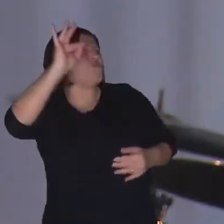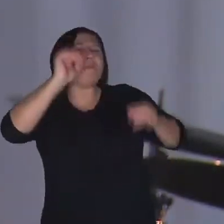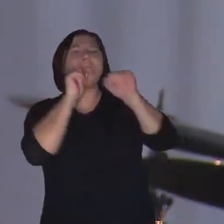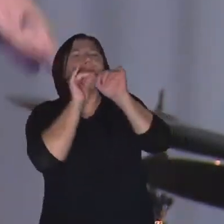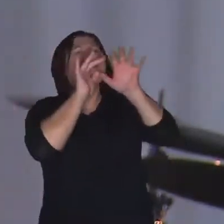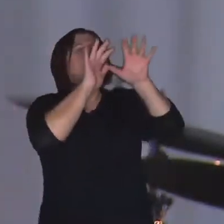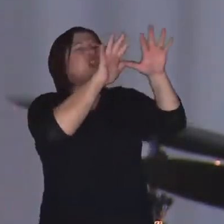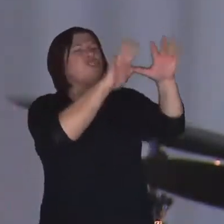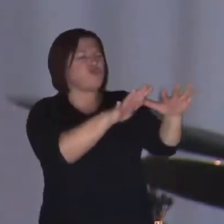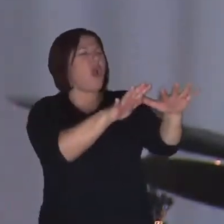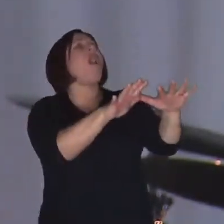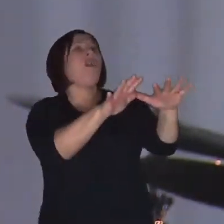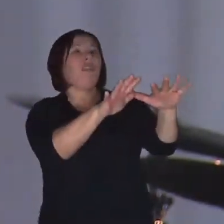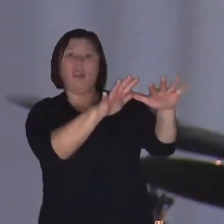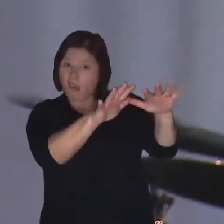Para o Tiago.